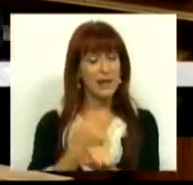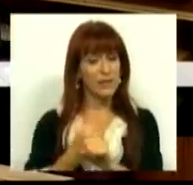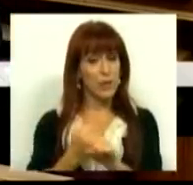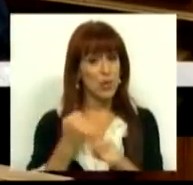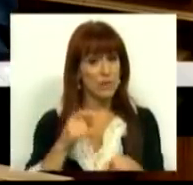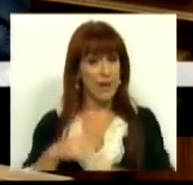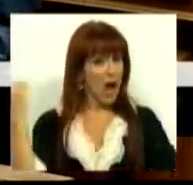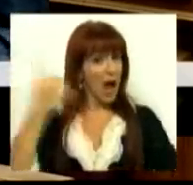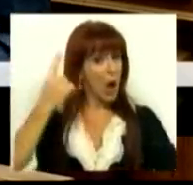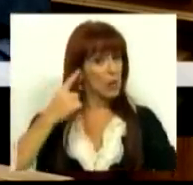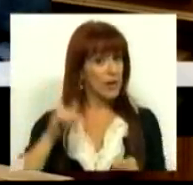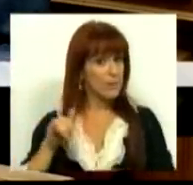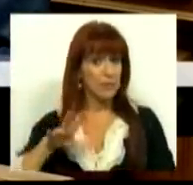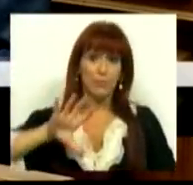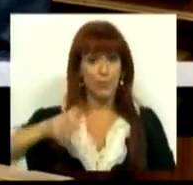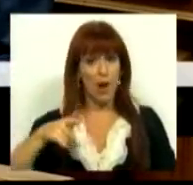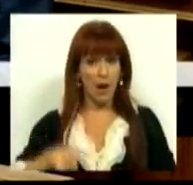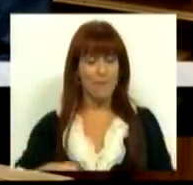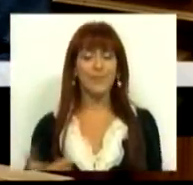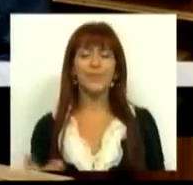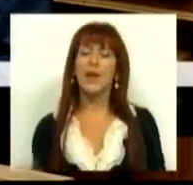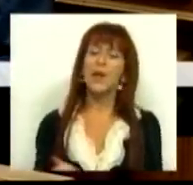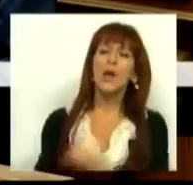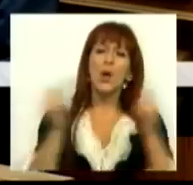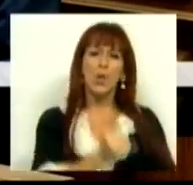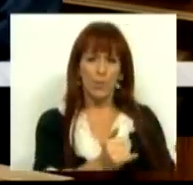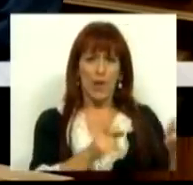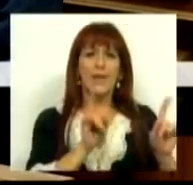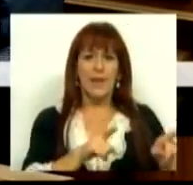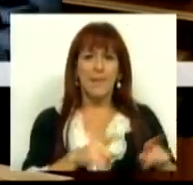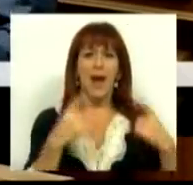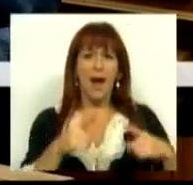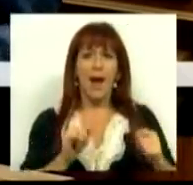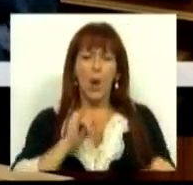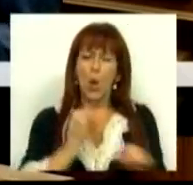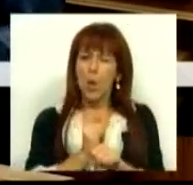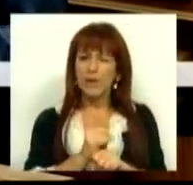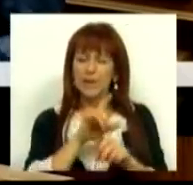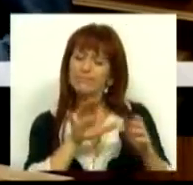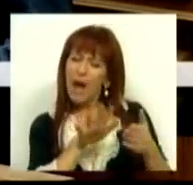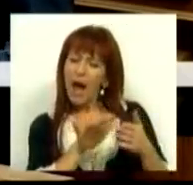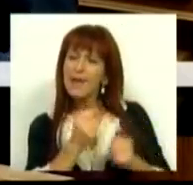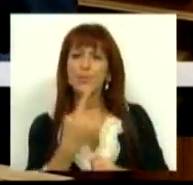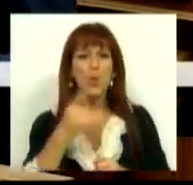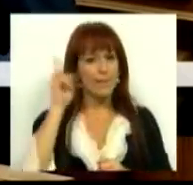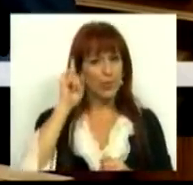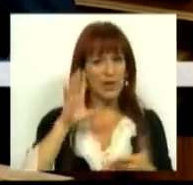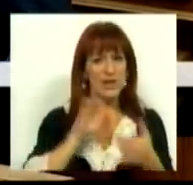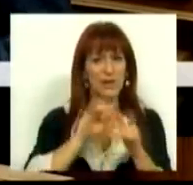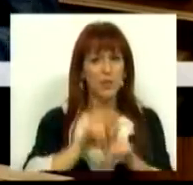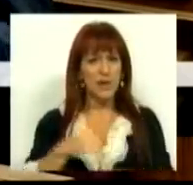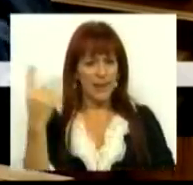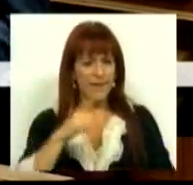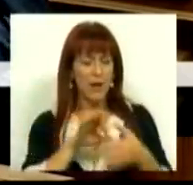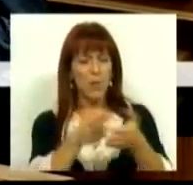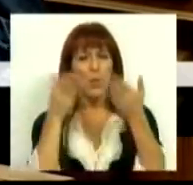da autoridade nacional. Por outro lado, também há um outro capítulo muito relevante e que tem a ver com o dever